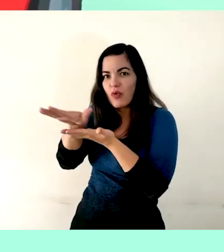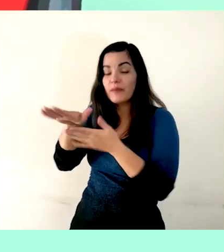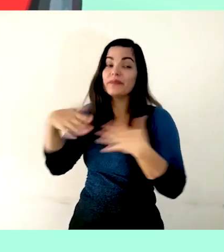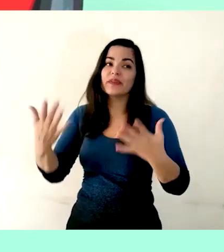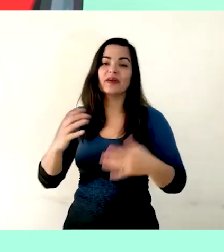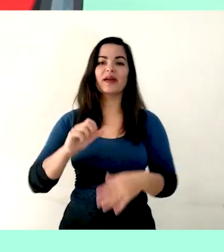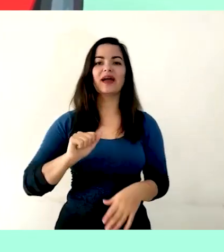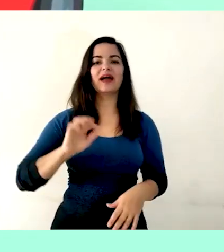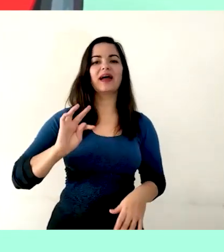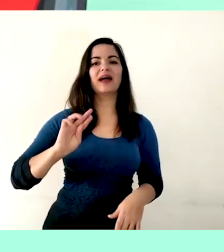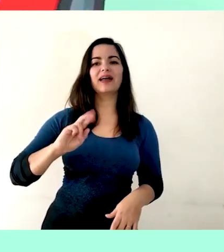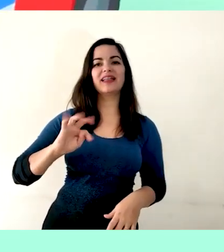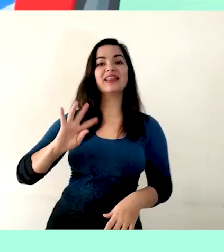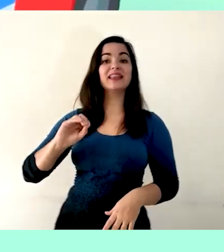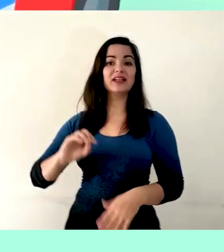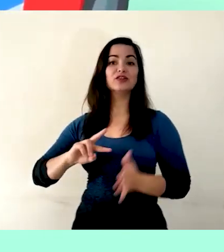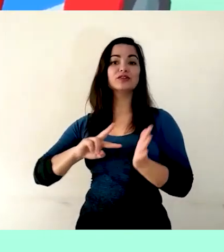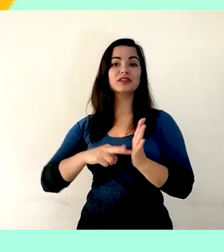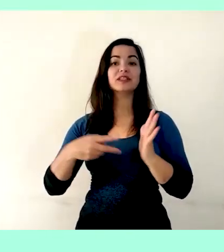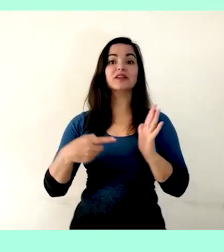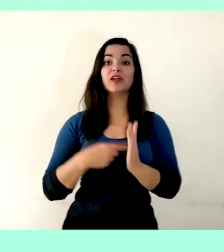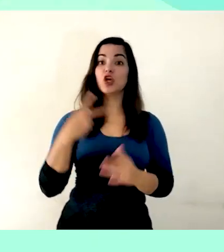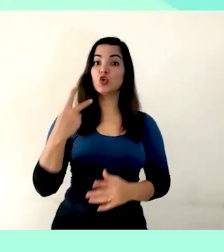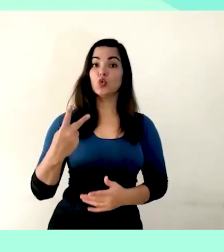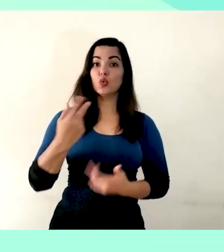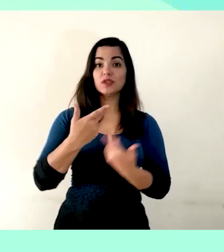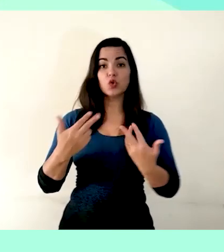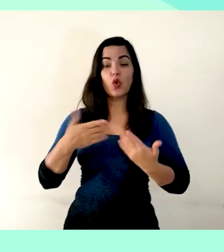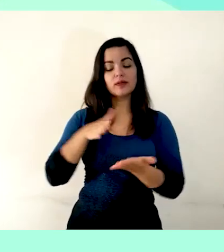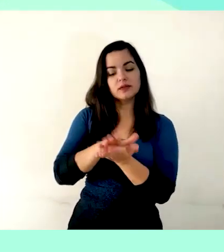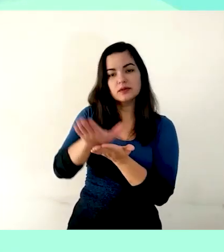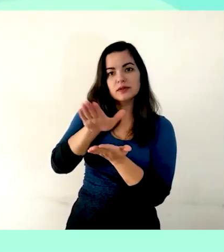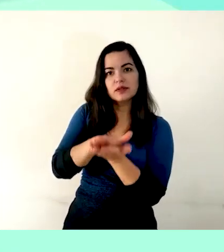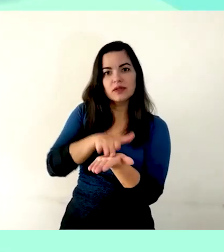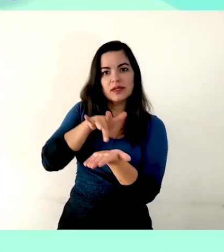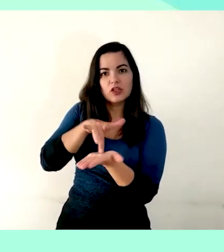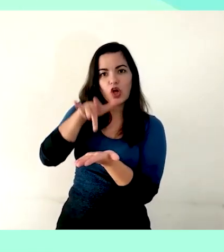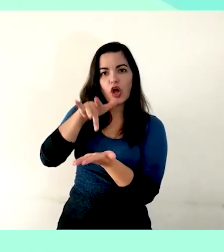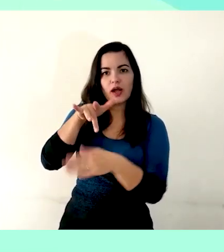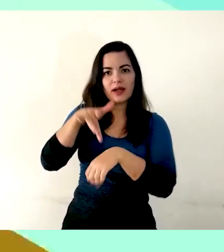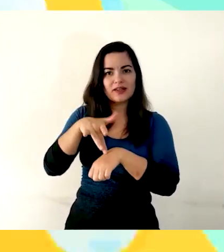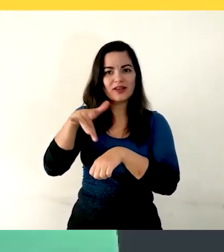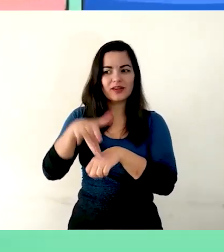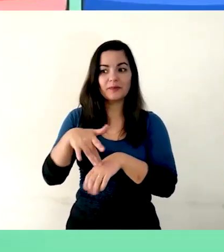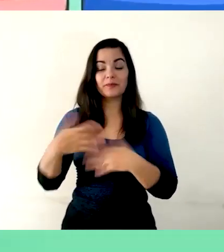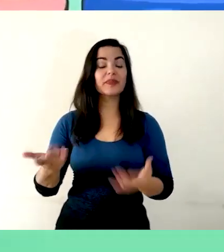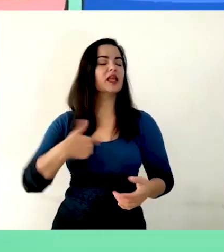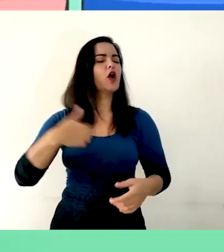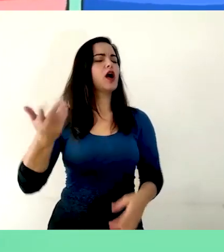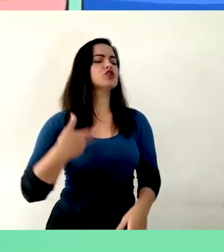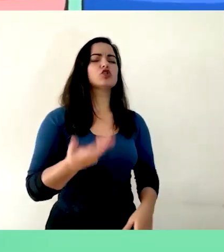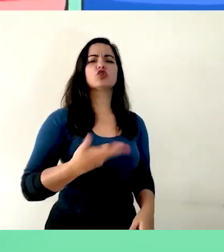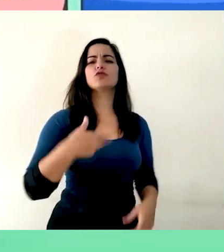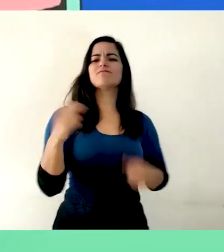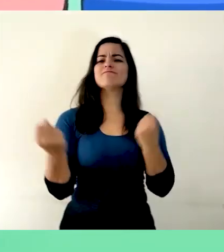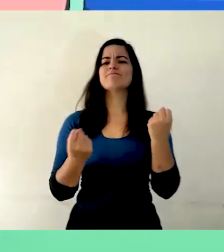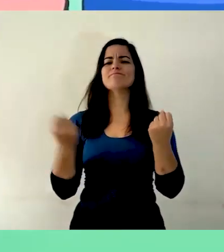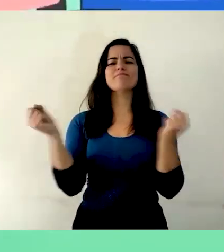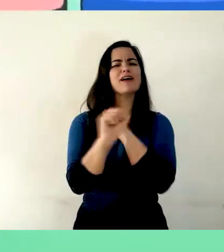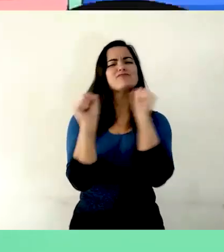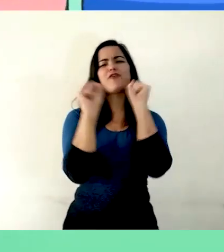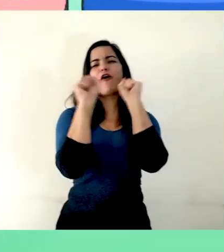duas coisas se esfregam. Venham por aqui, vocês vão entender melhor. Sim, adoro